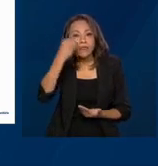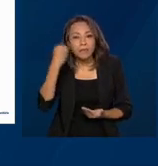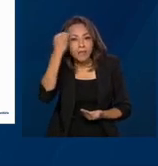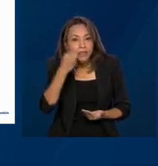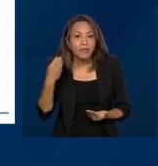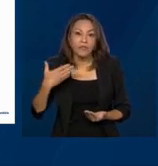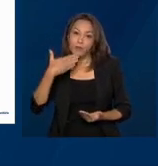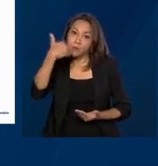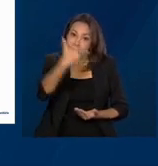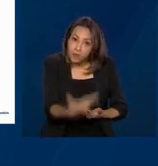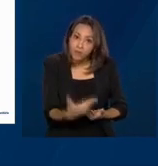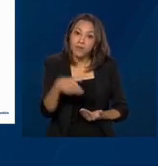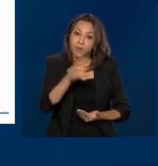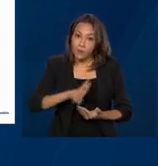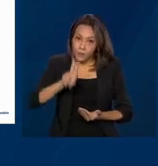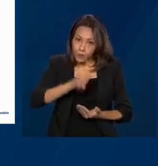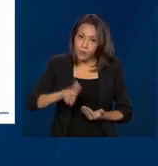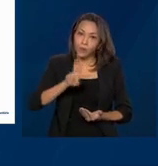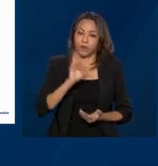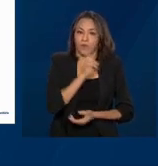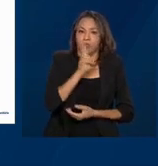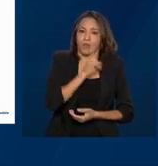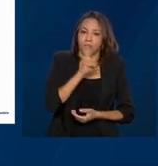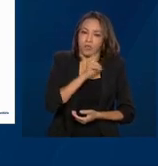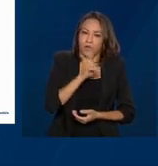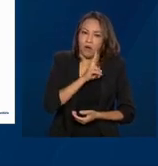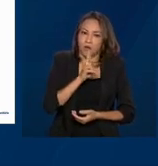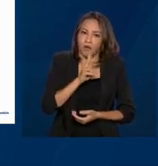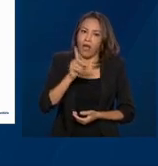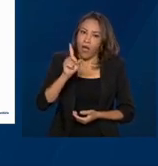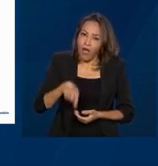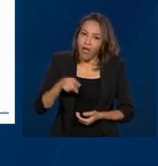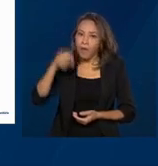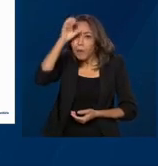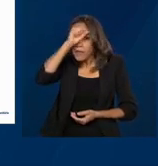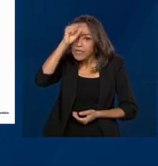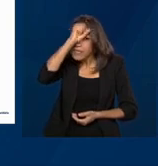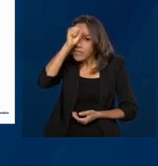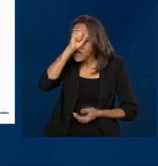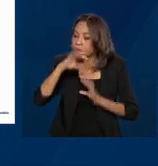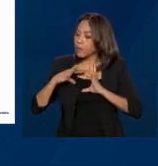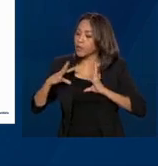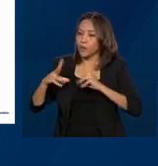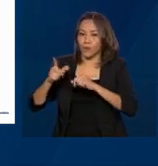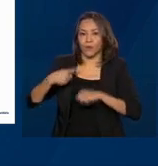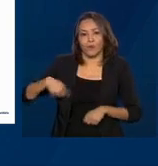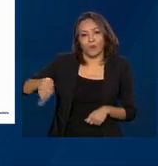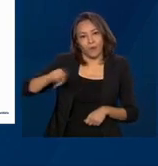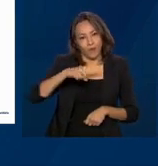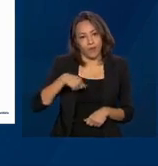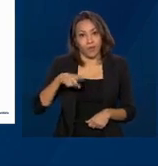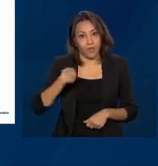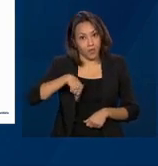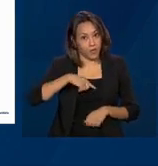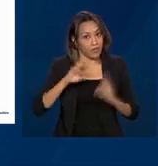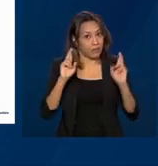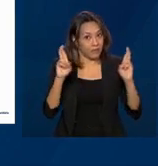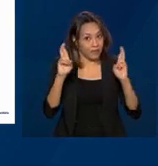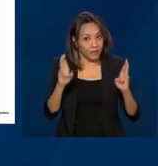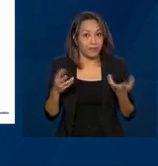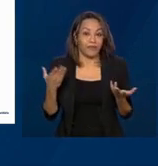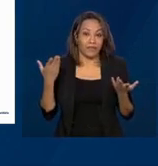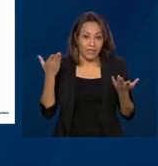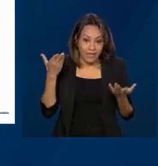de autorização de uso emergencial tem sido um grande aprendizado para todos nós. E esperamos que